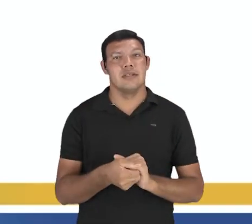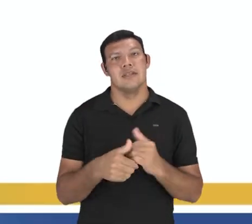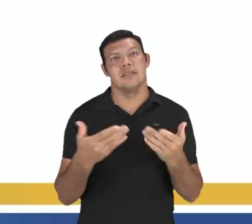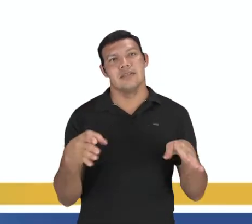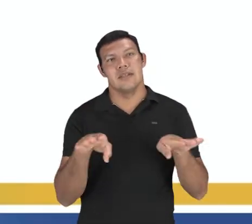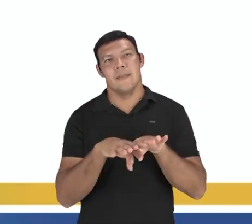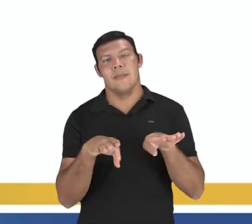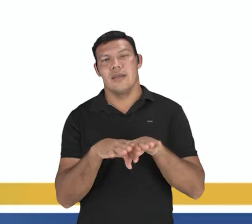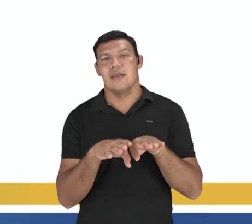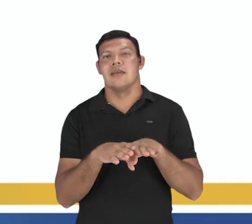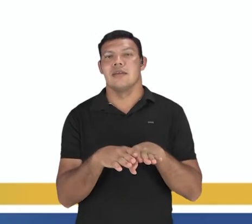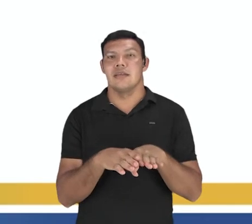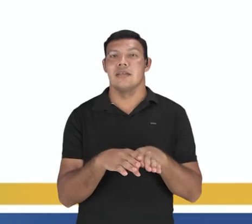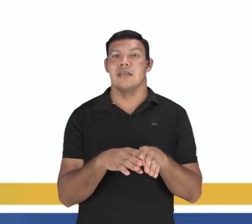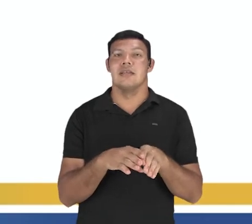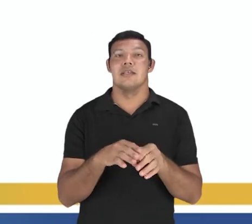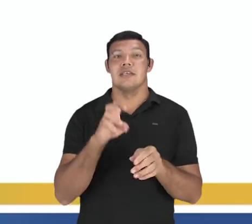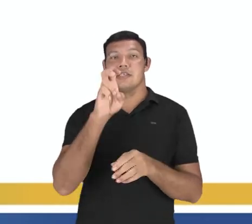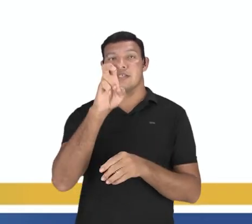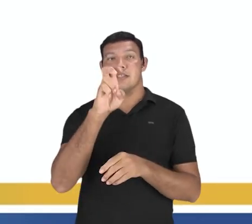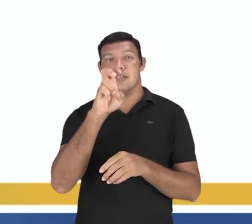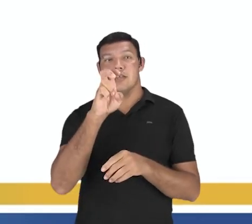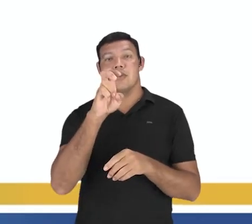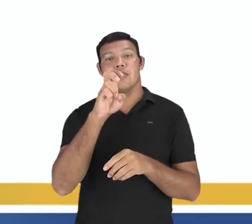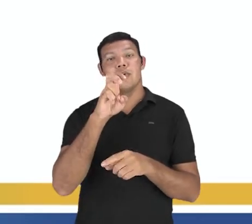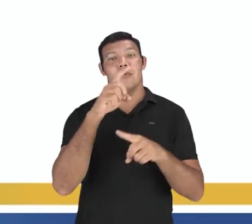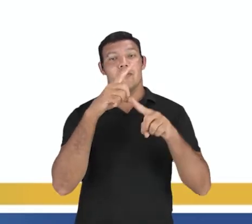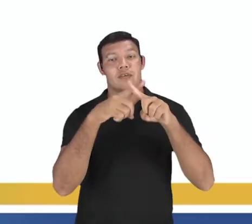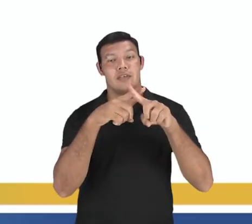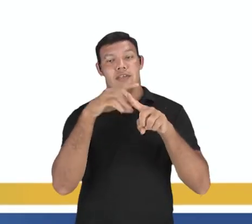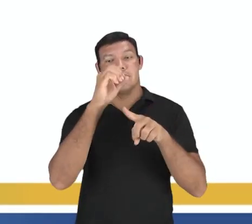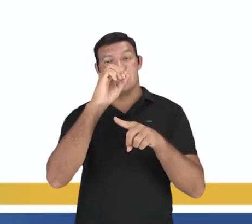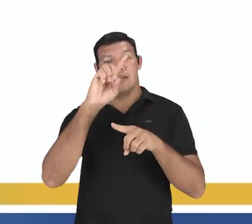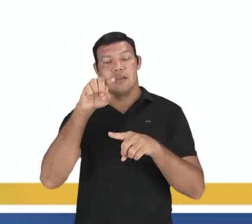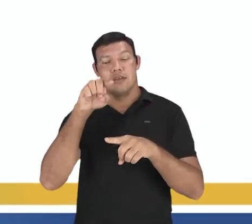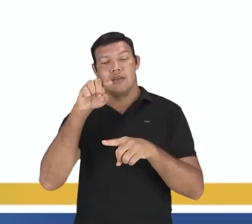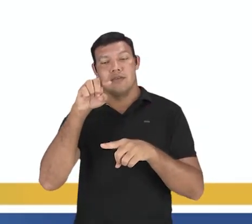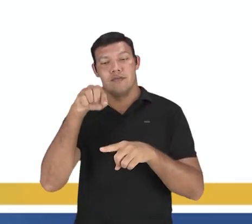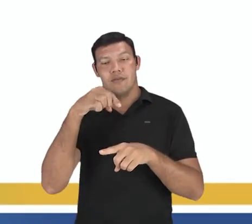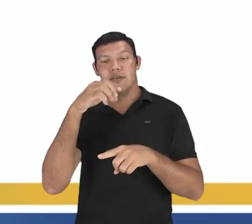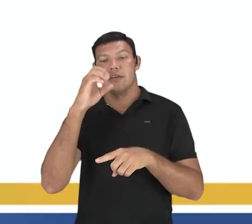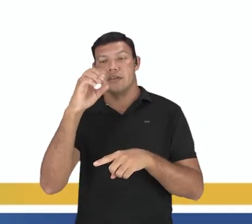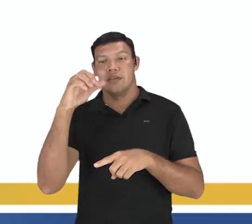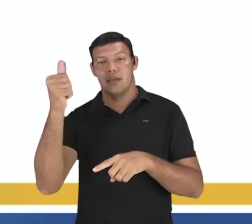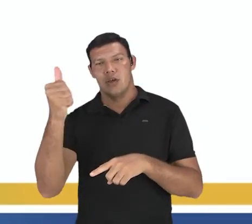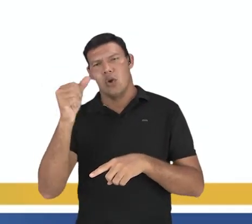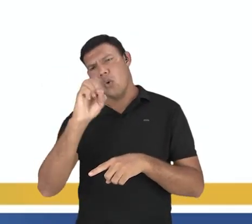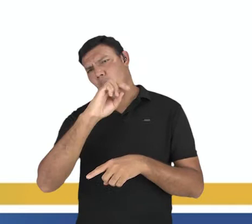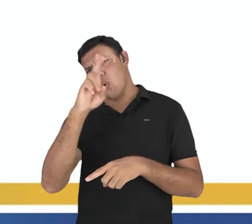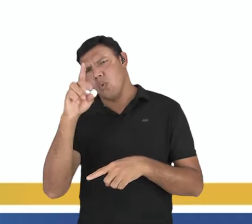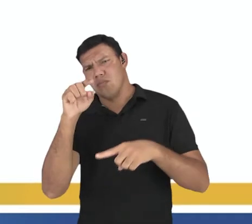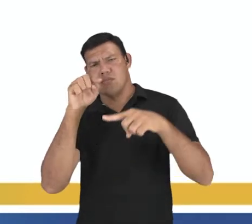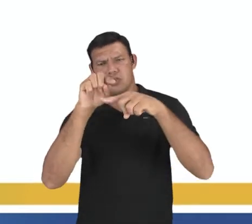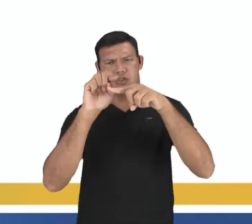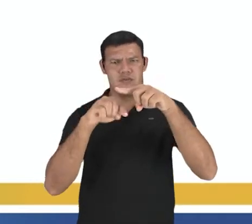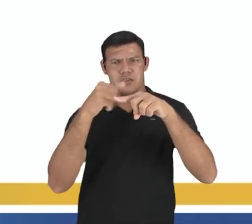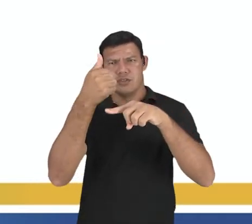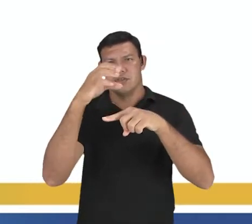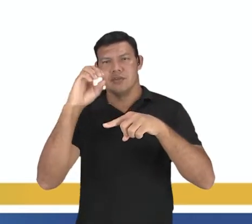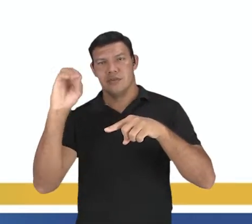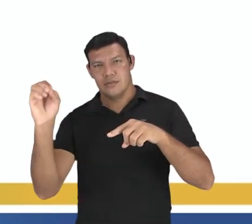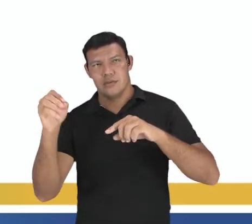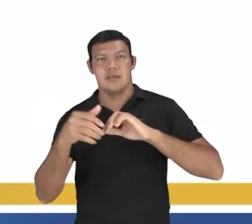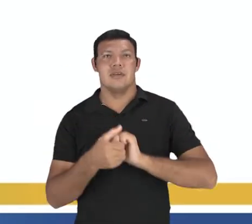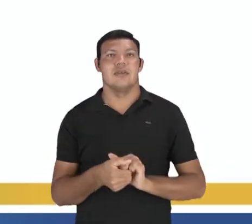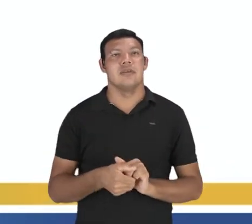vezes 0,01 que equivale eu pegasse meu cinco e dividir por 100 ou 5x